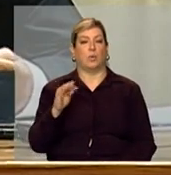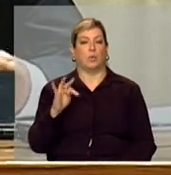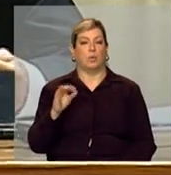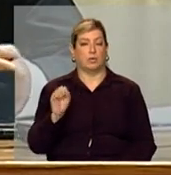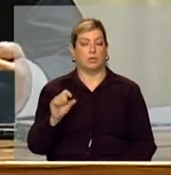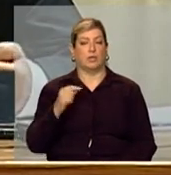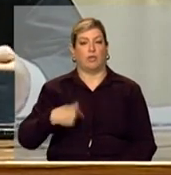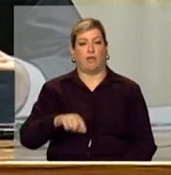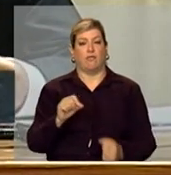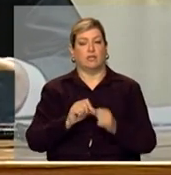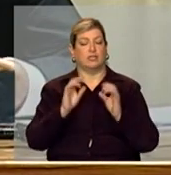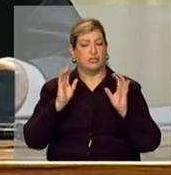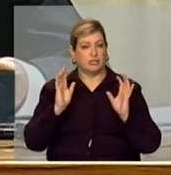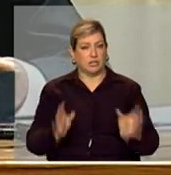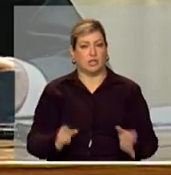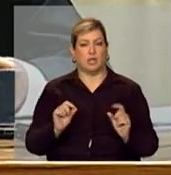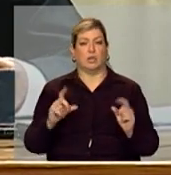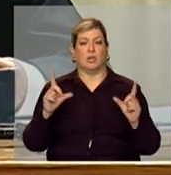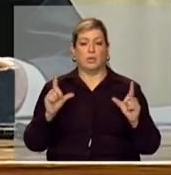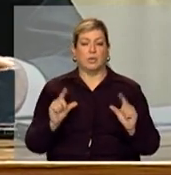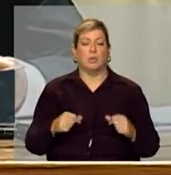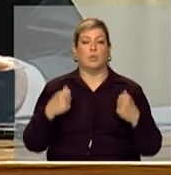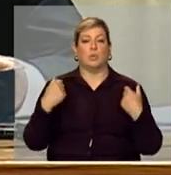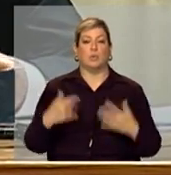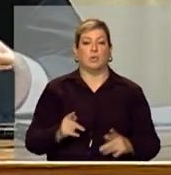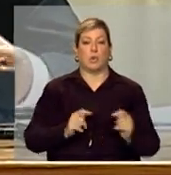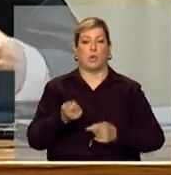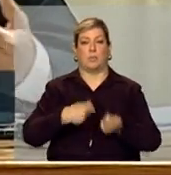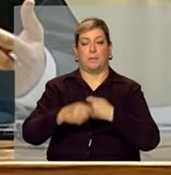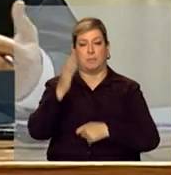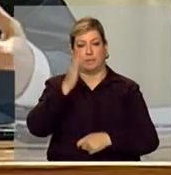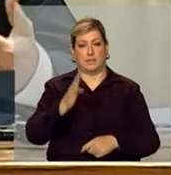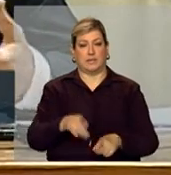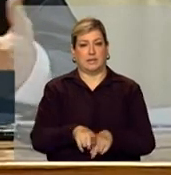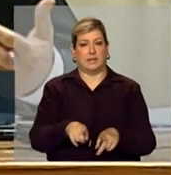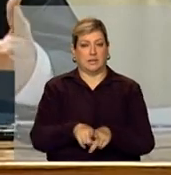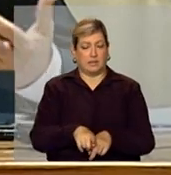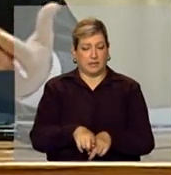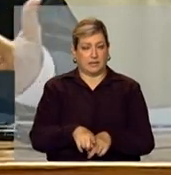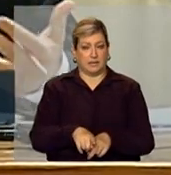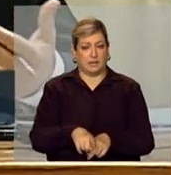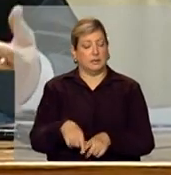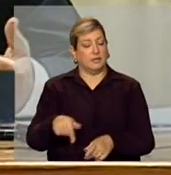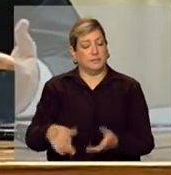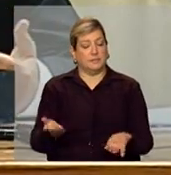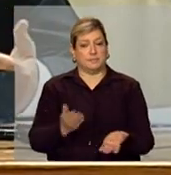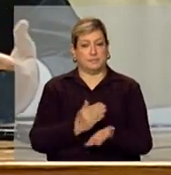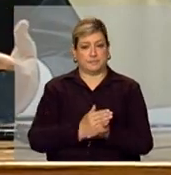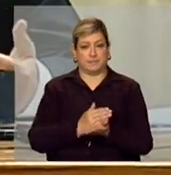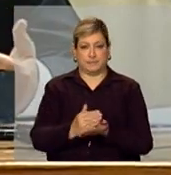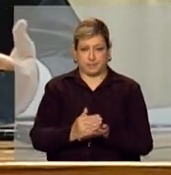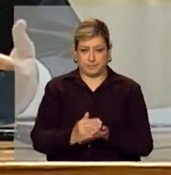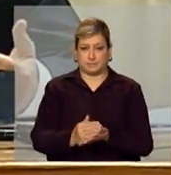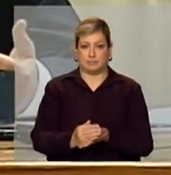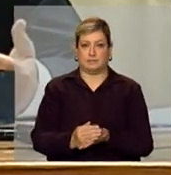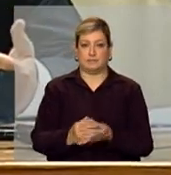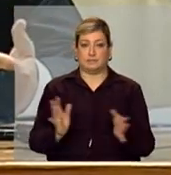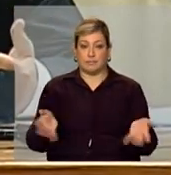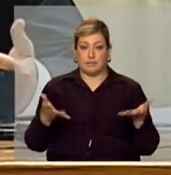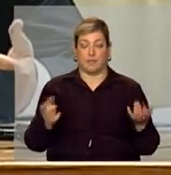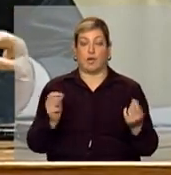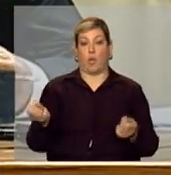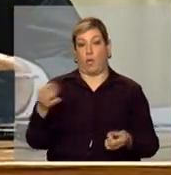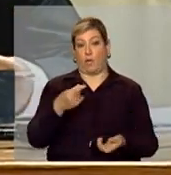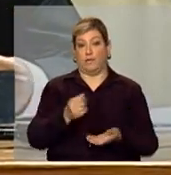vários segmentos que reduziu custos da economia também vai começa a estimular novos investimentos